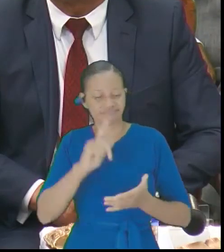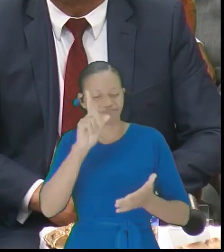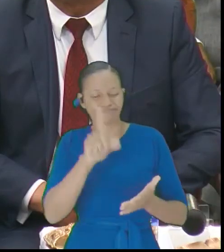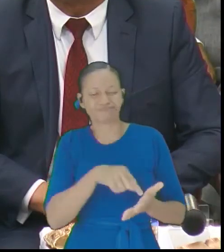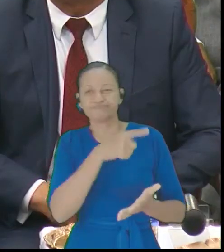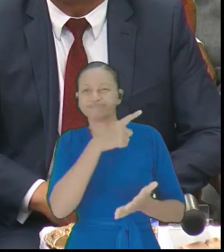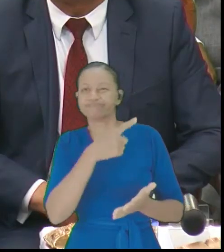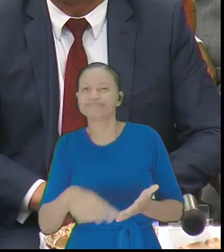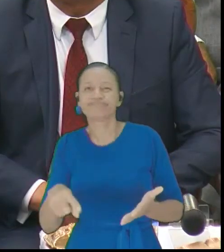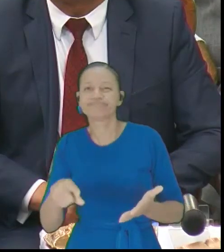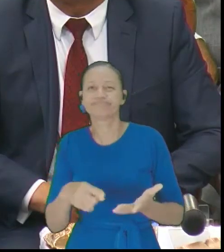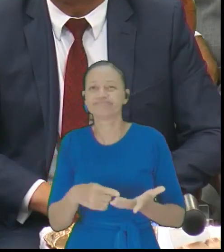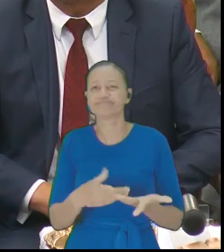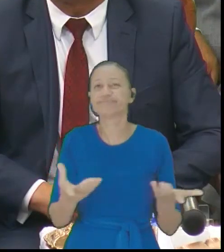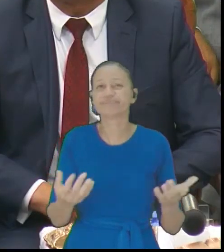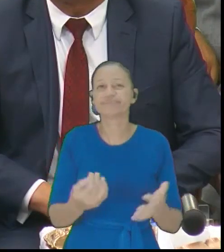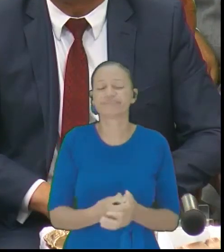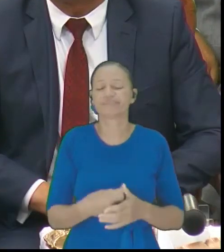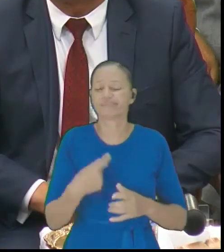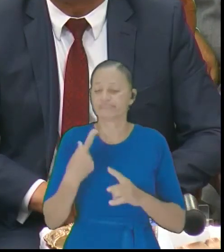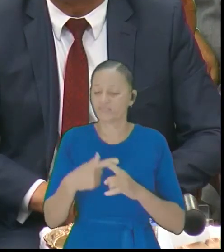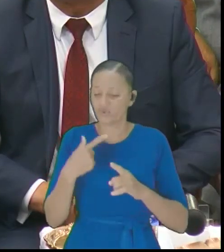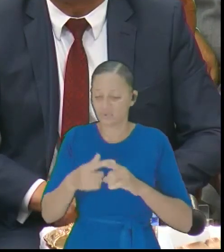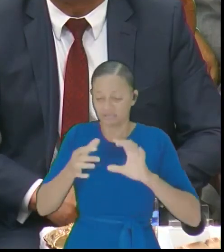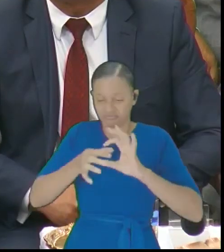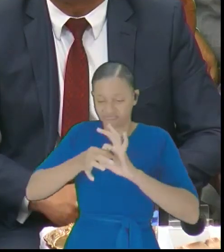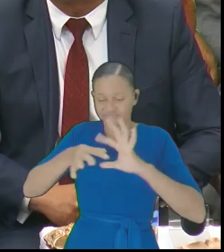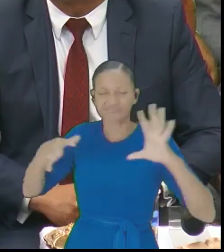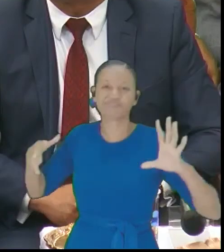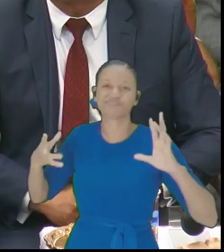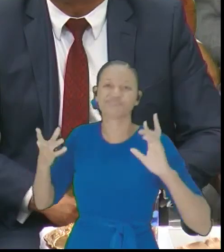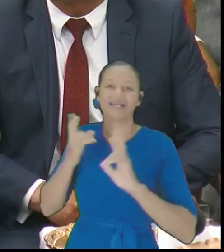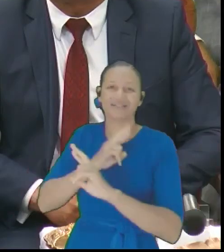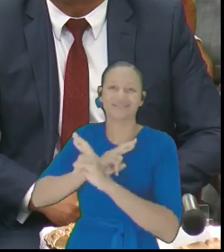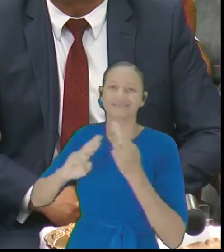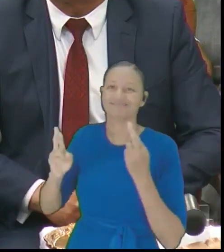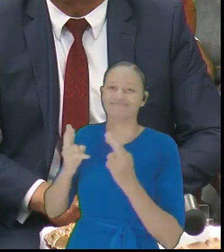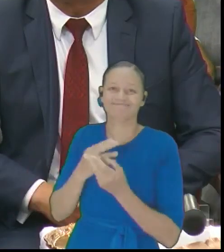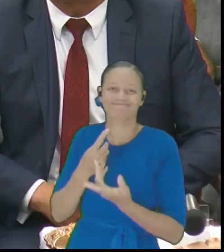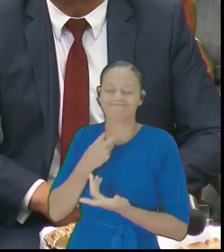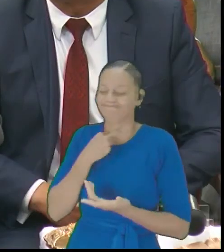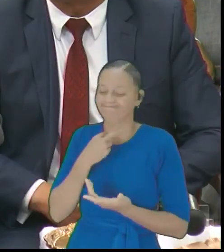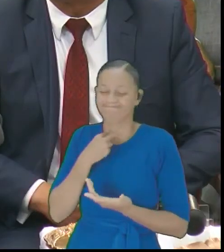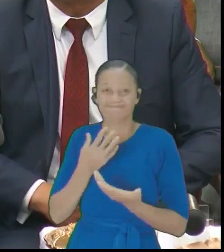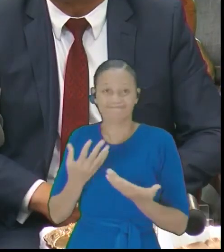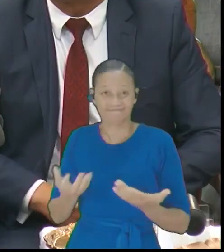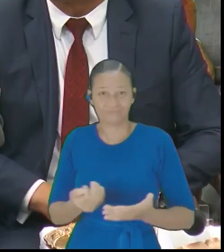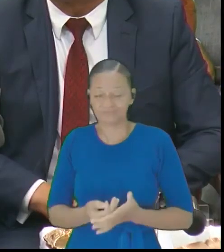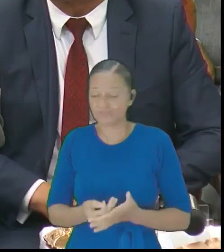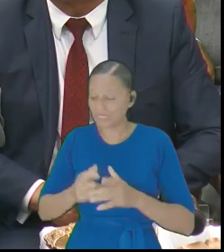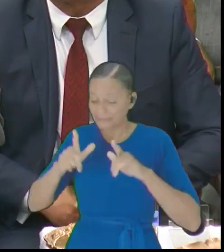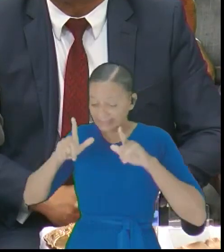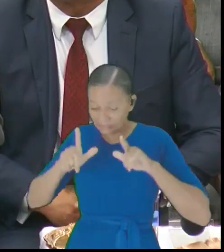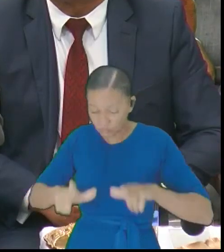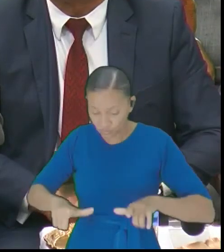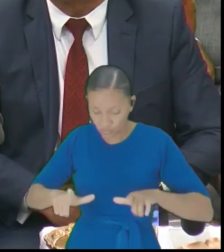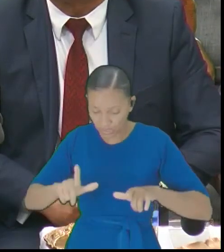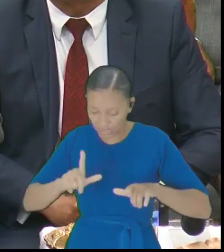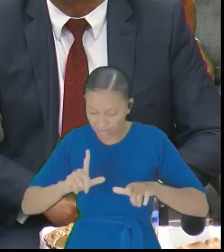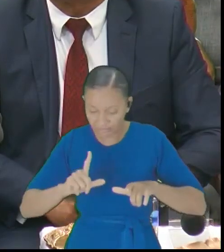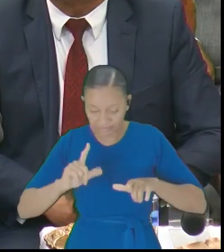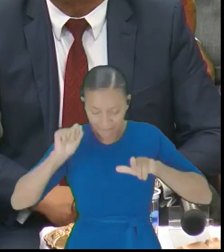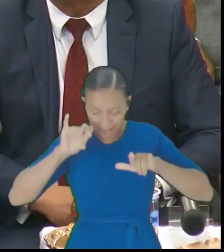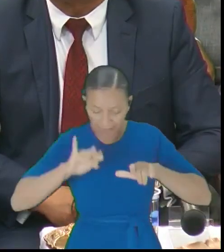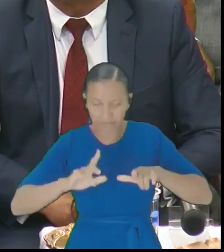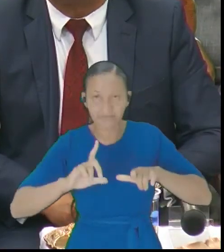Riscada. Por quê? Rompeu o relacionamento com quem não poderia romper. Saiu do lugar da